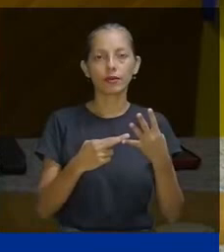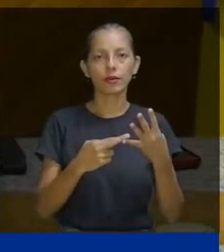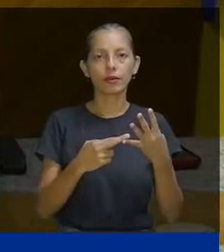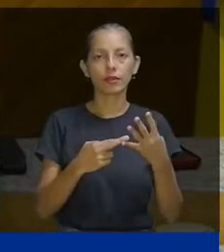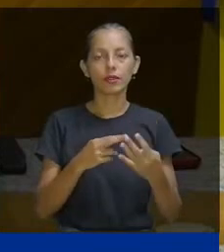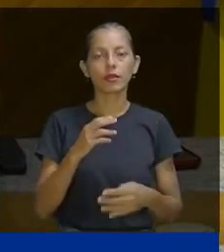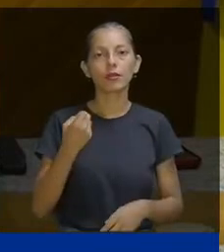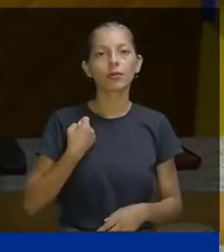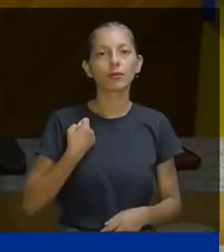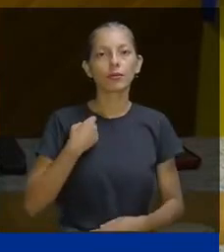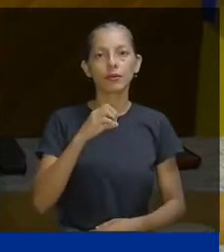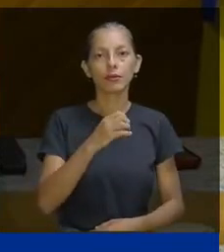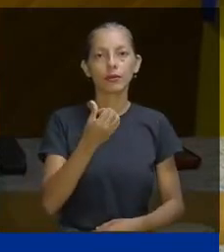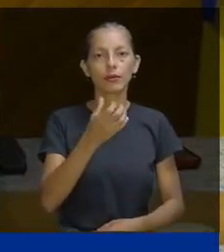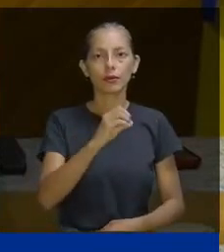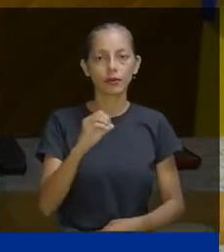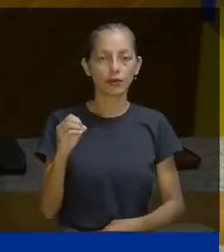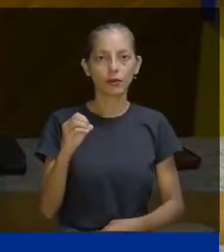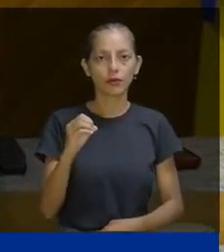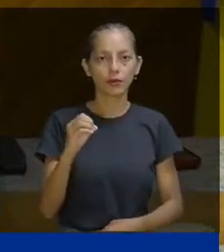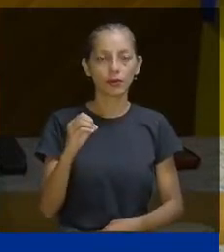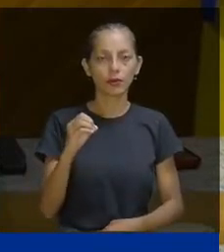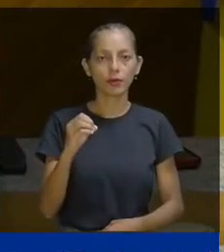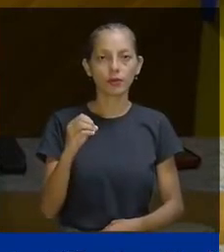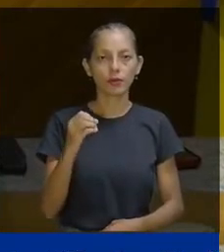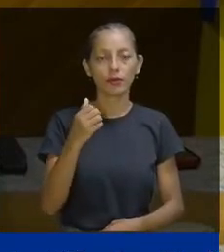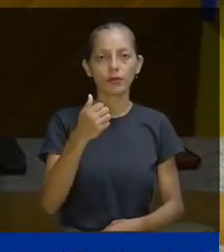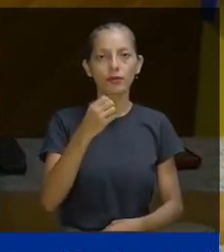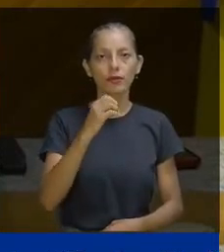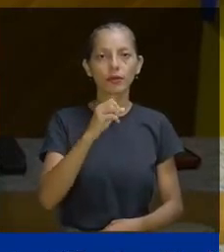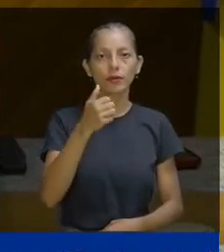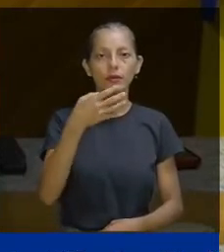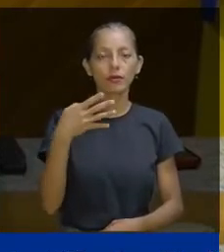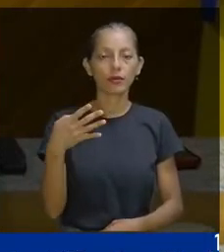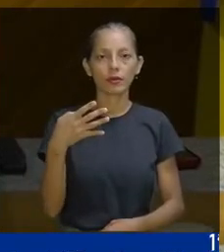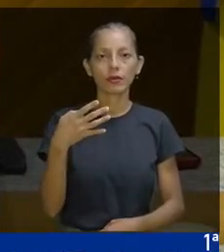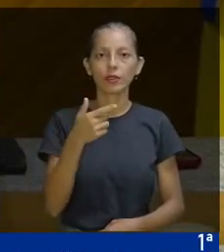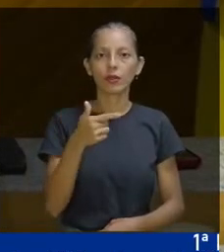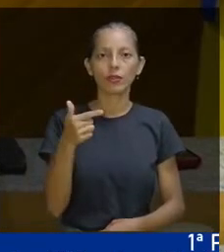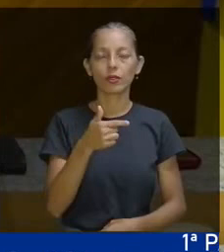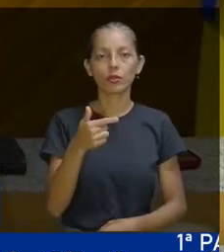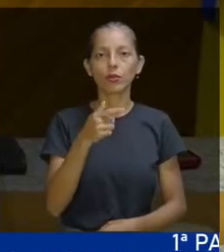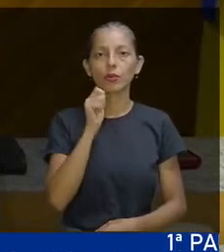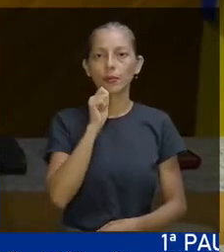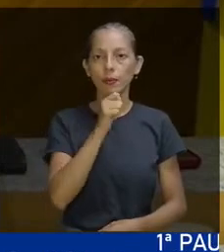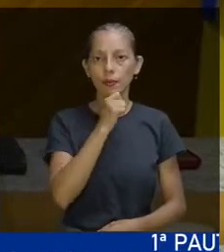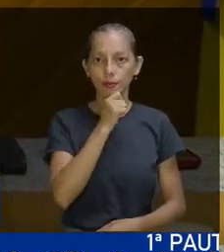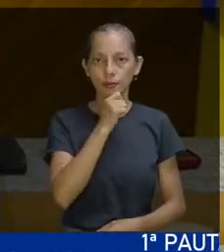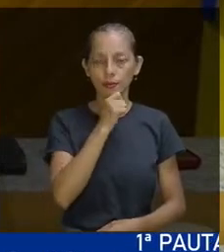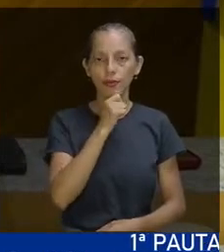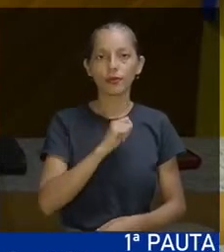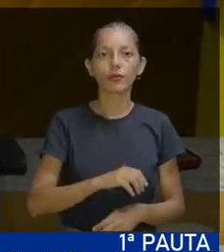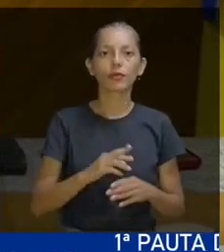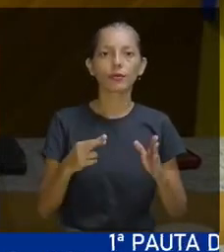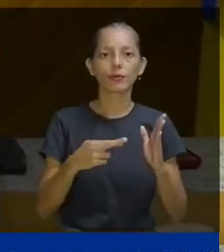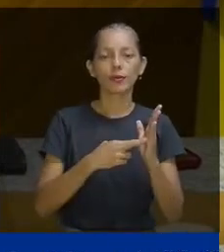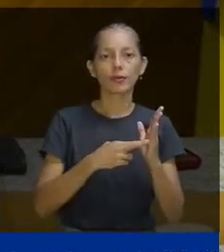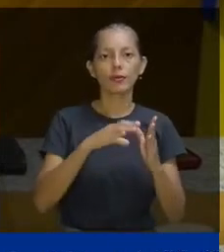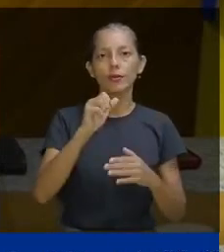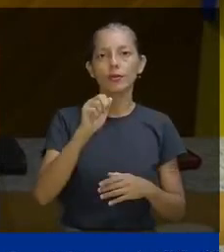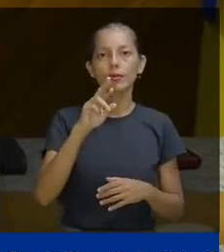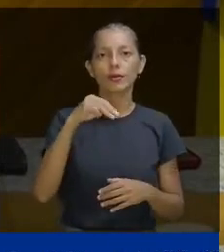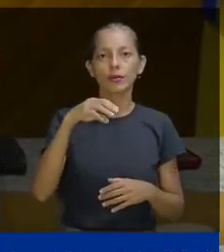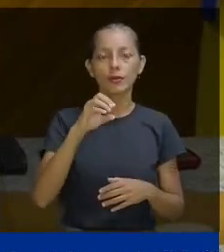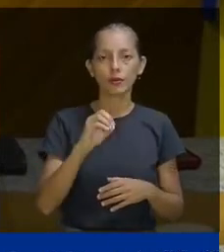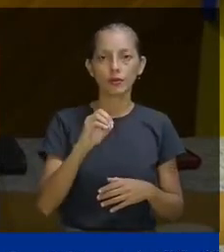disciplinar 060-1413 de 2022, origem Macapá, relator o desembargador Carmo Antônio,